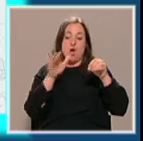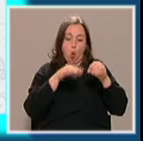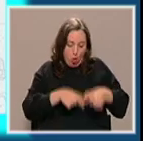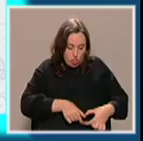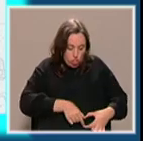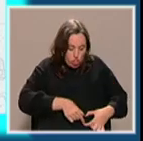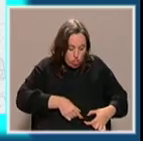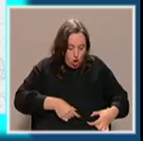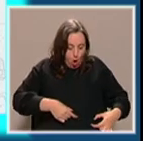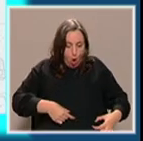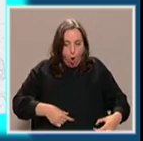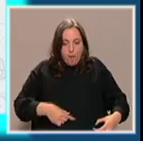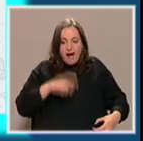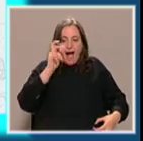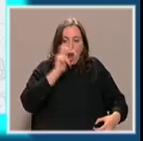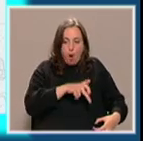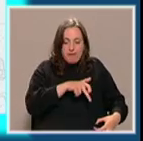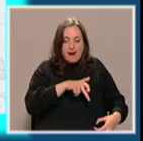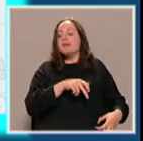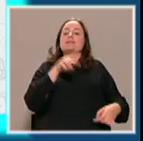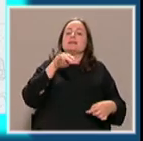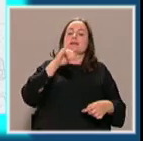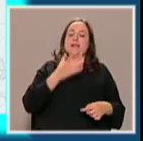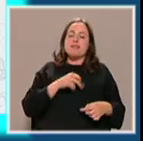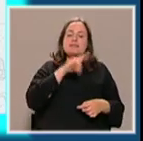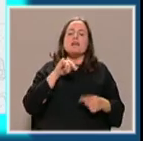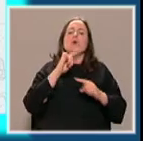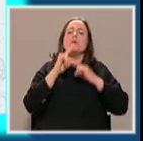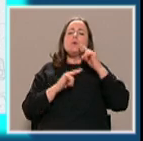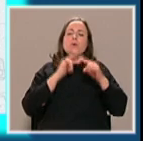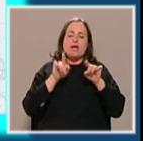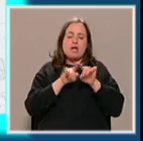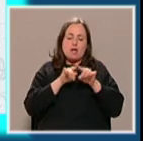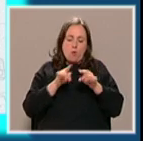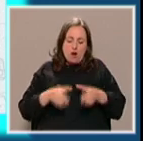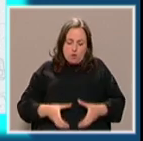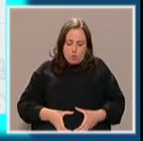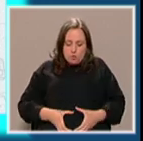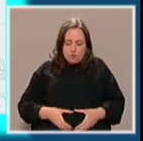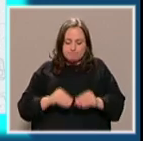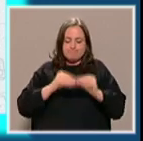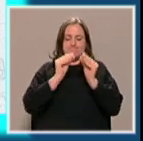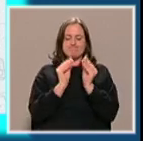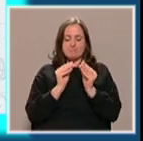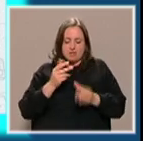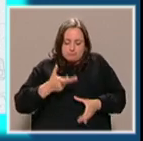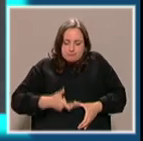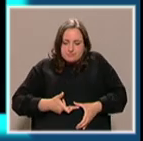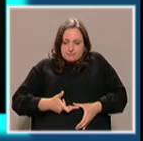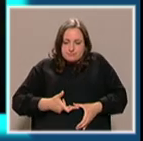trompas de falópio e, por último, a nidação consiste na implantação do embrião no